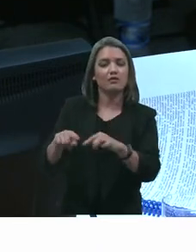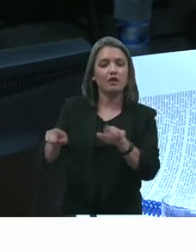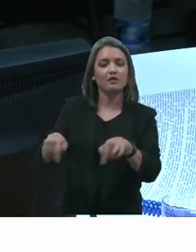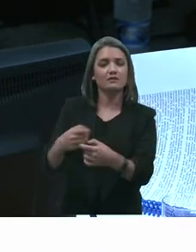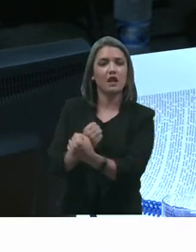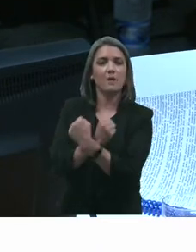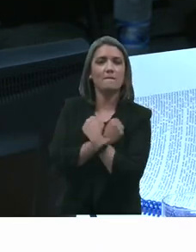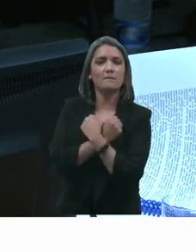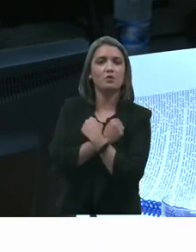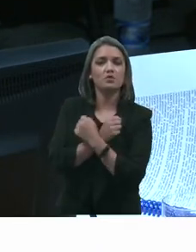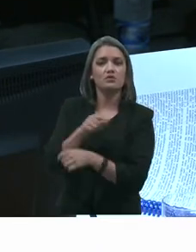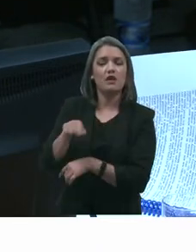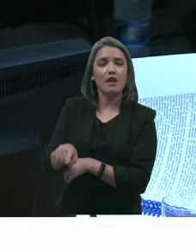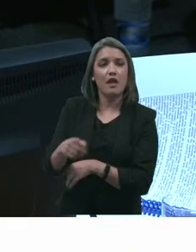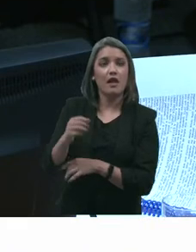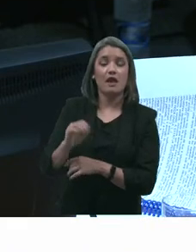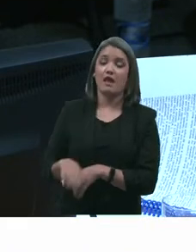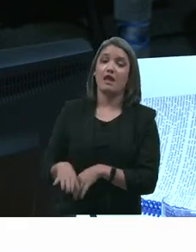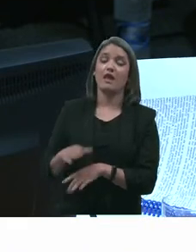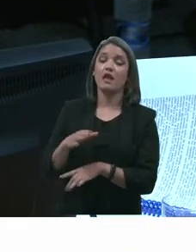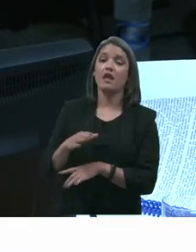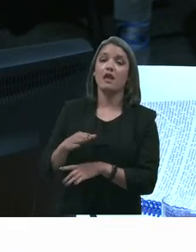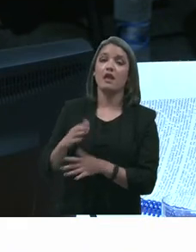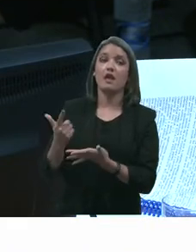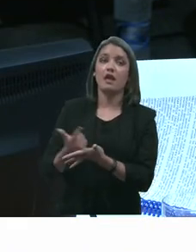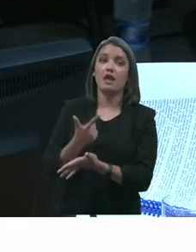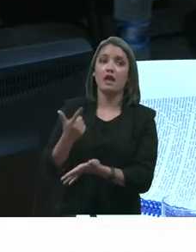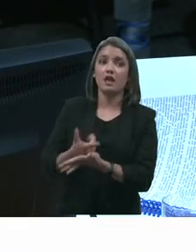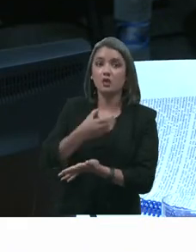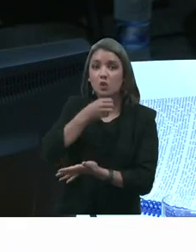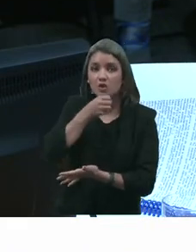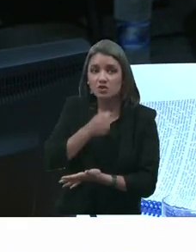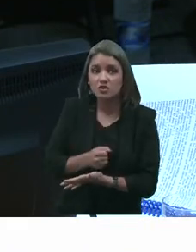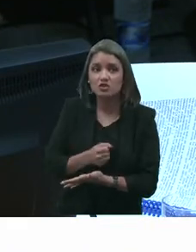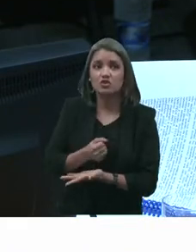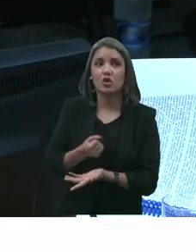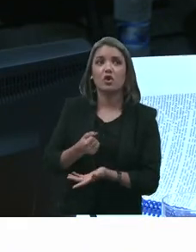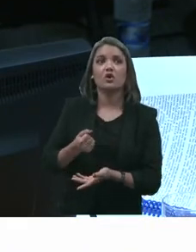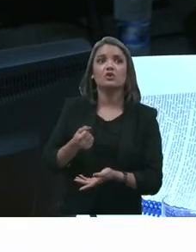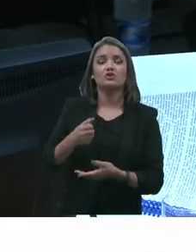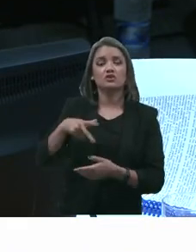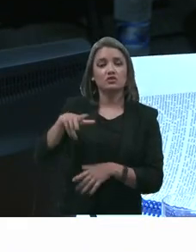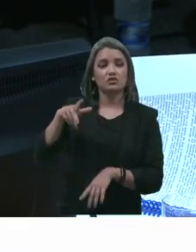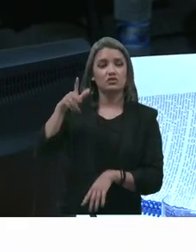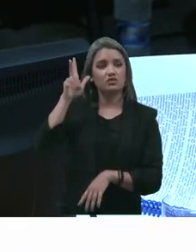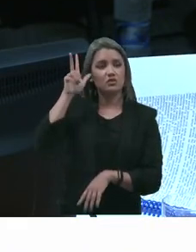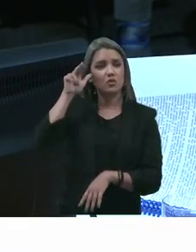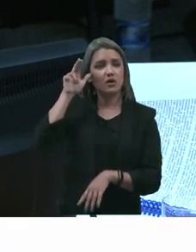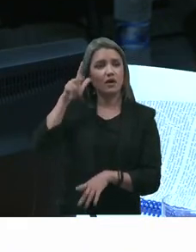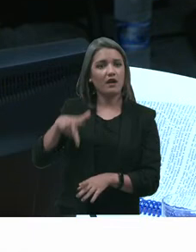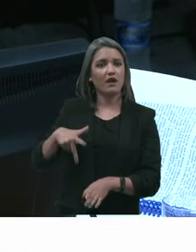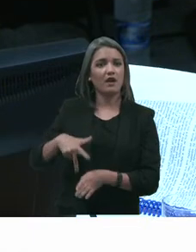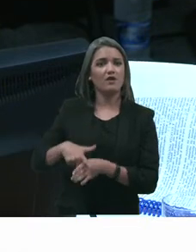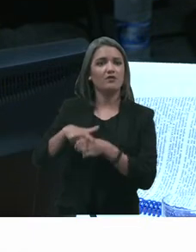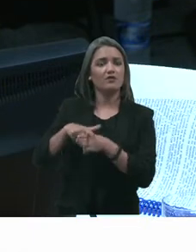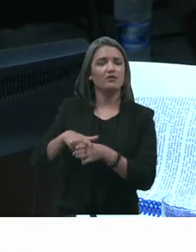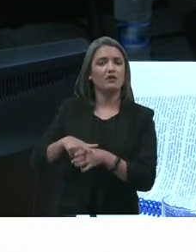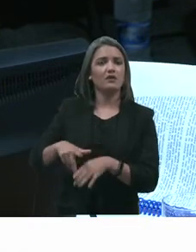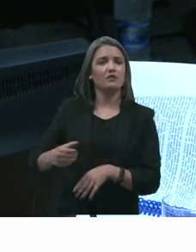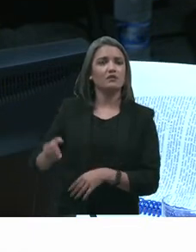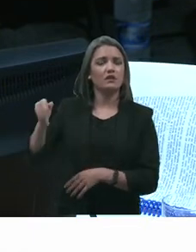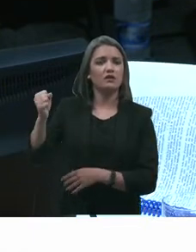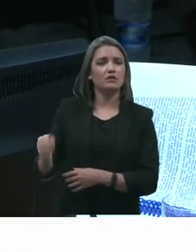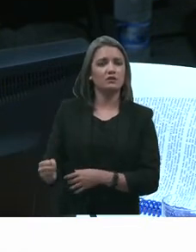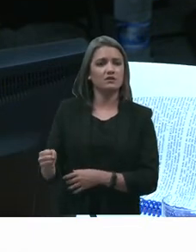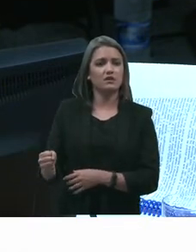Búzios era uma figura de Dom Quixote sobre um cavalo, com a lança na mão. O defensor ainda confirmou que frequentou muitas